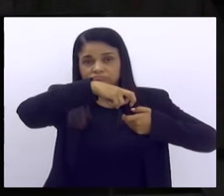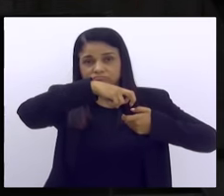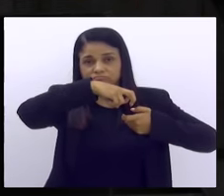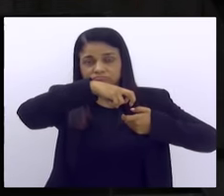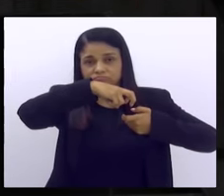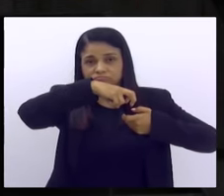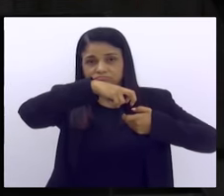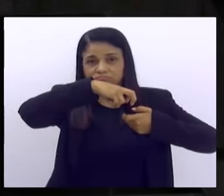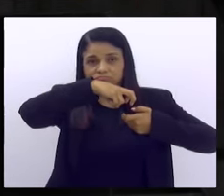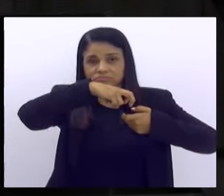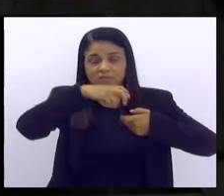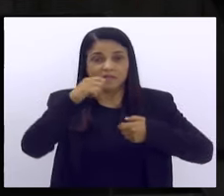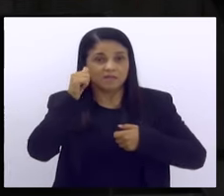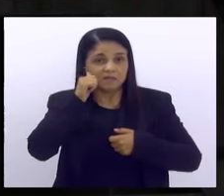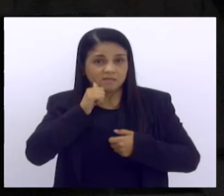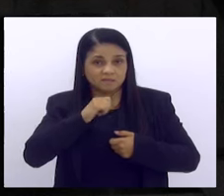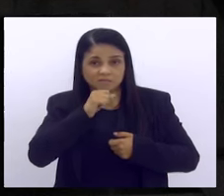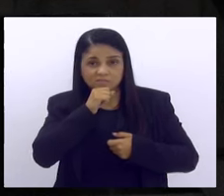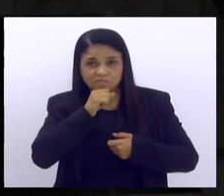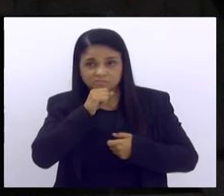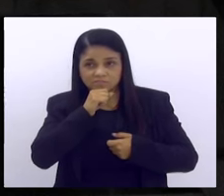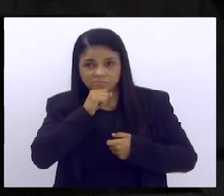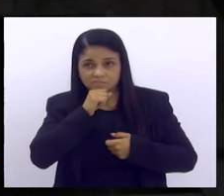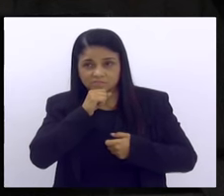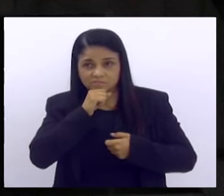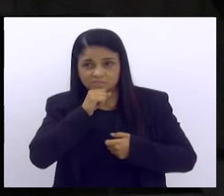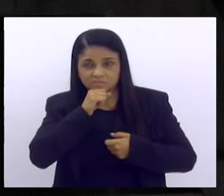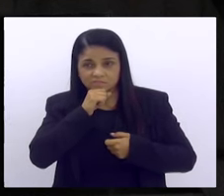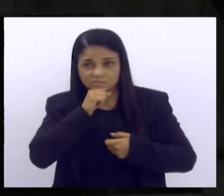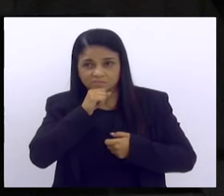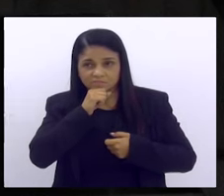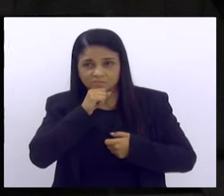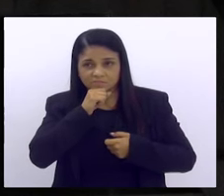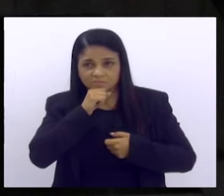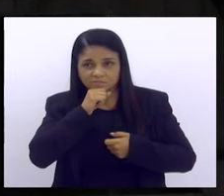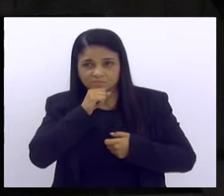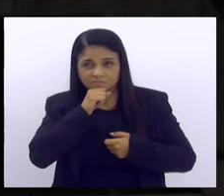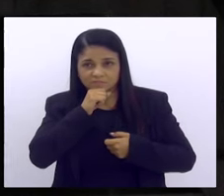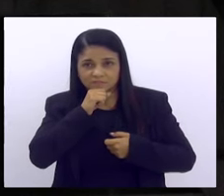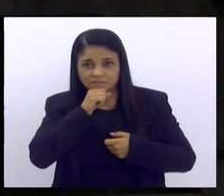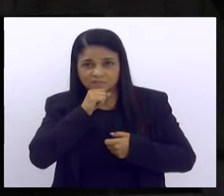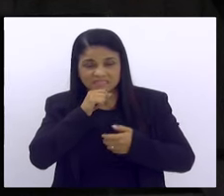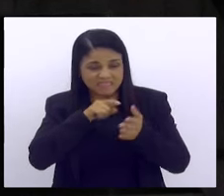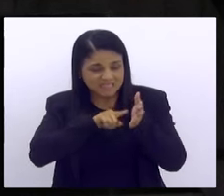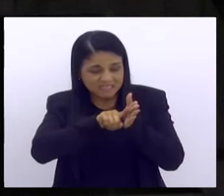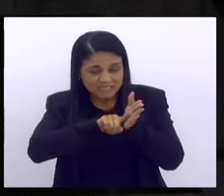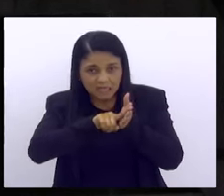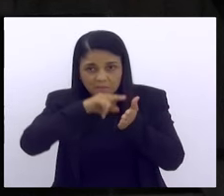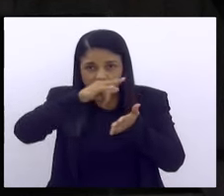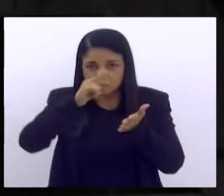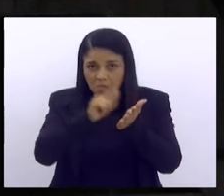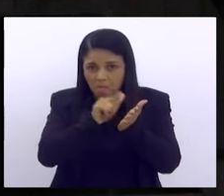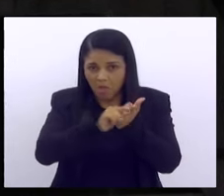Essa senhora estava com todos os seus exames em